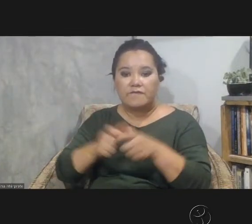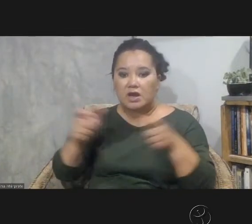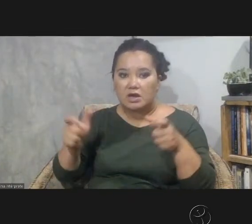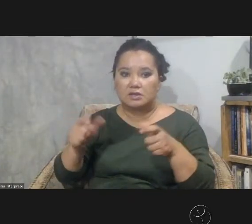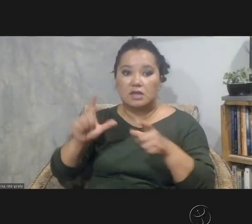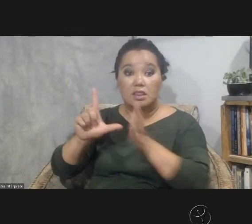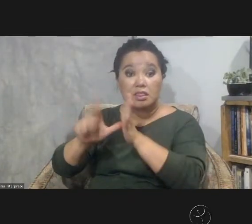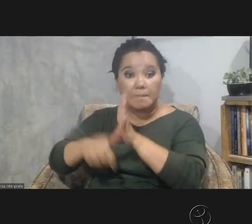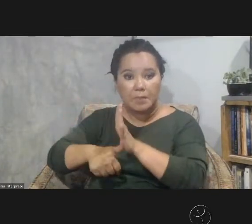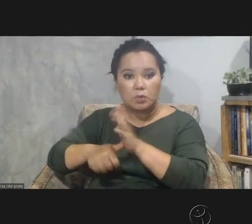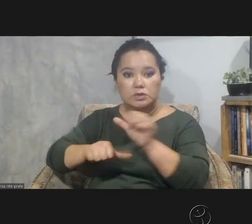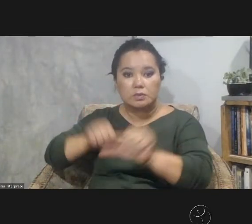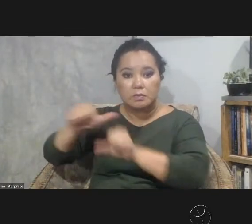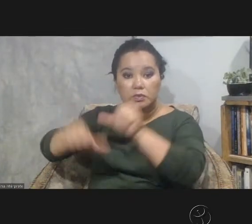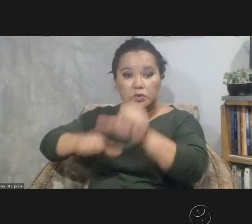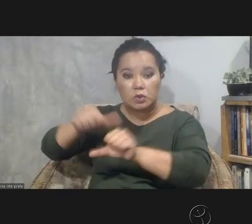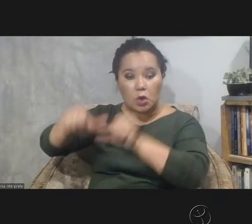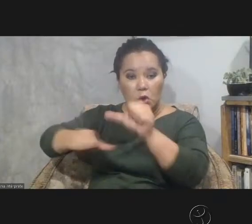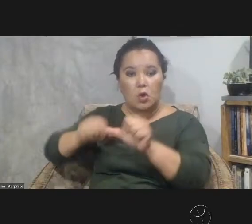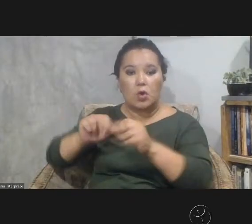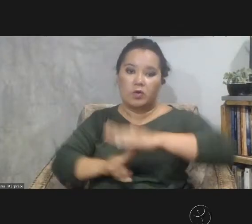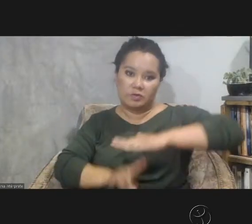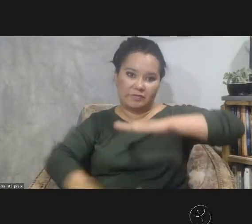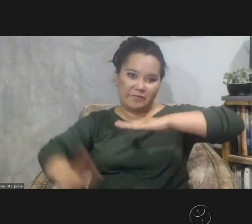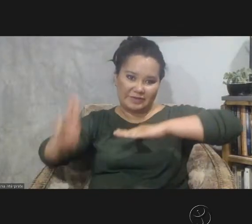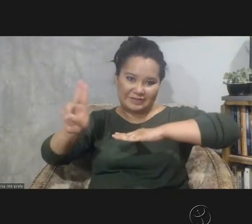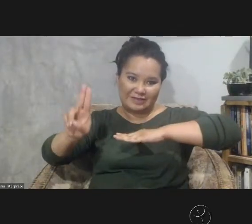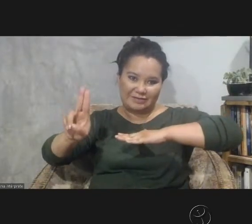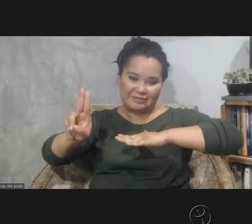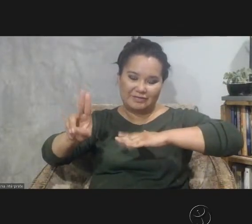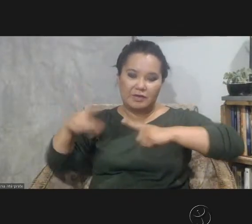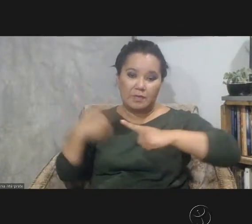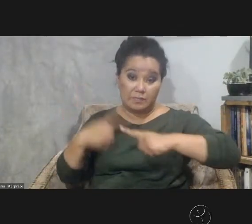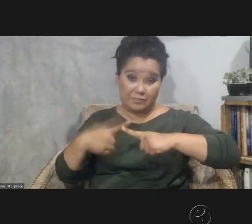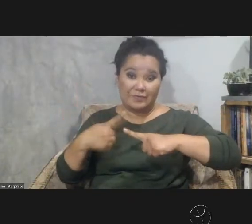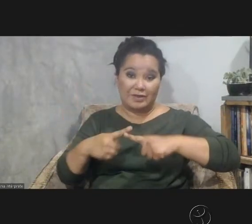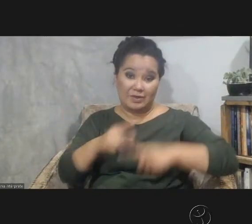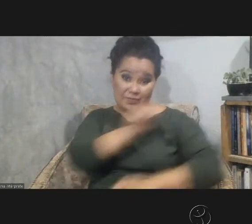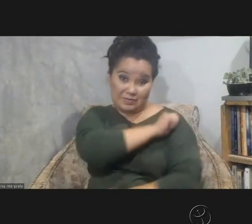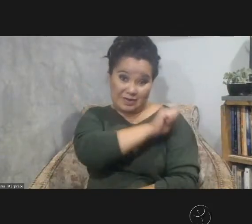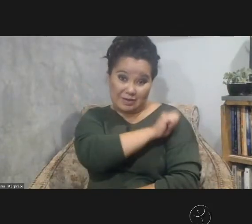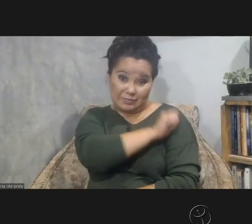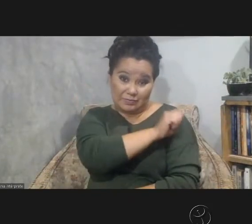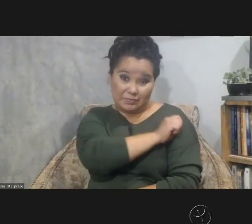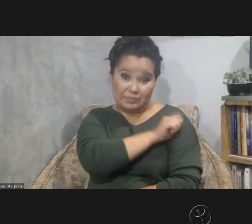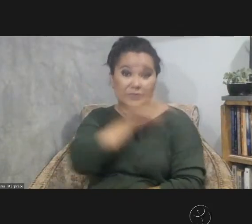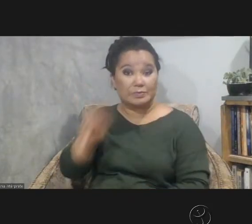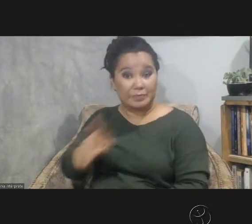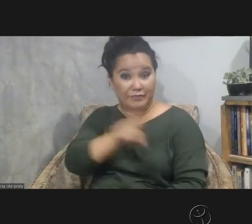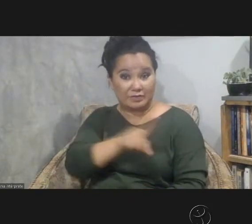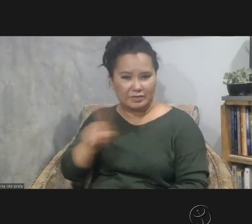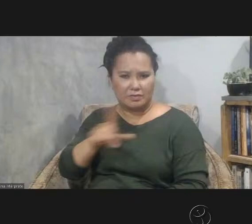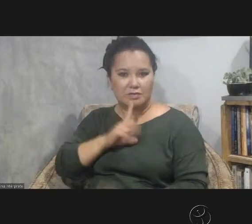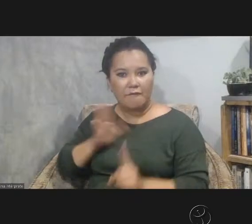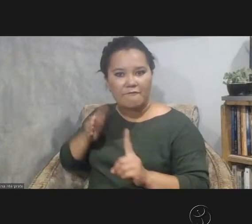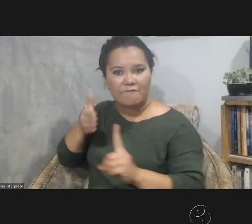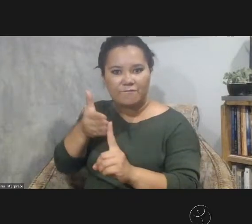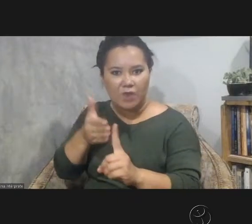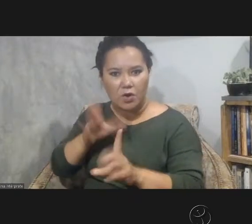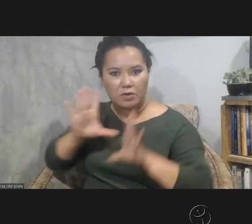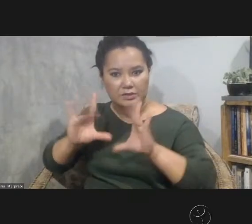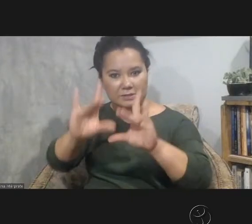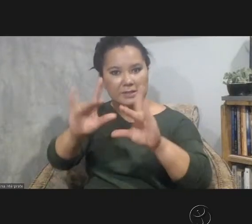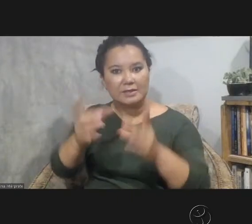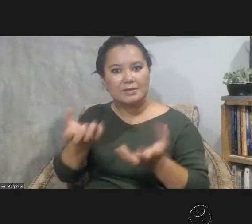Então, os estudantes e os professores mais voltados para a ciência queriam uma